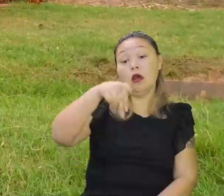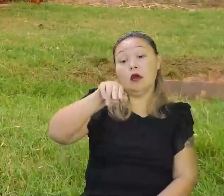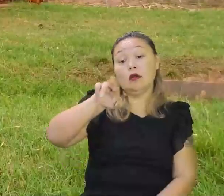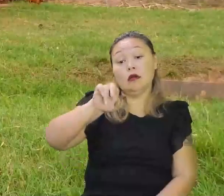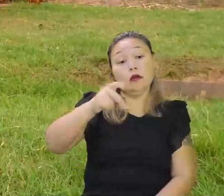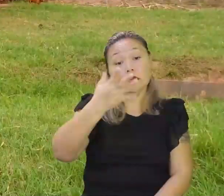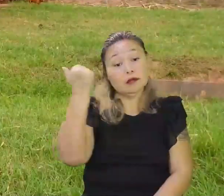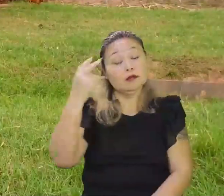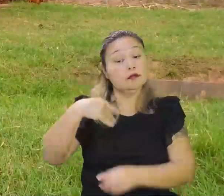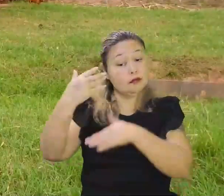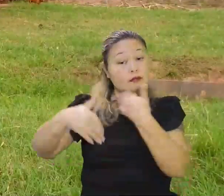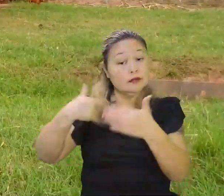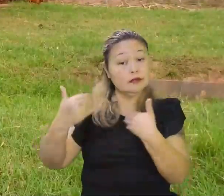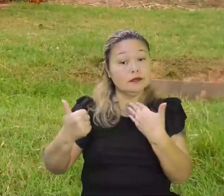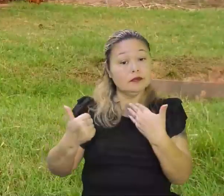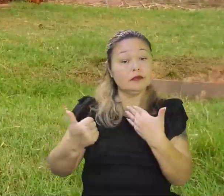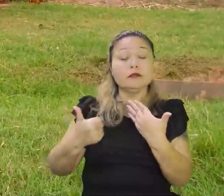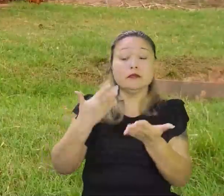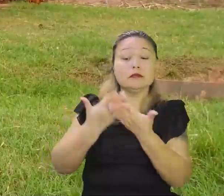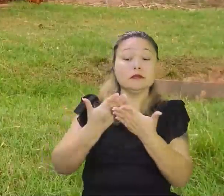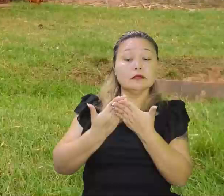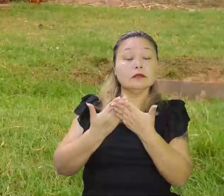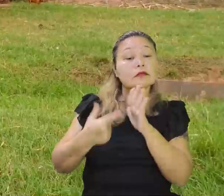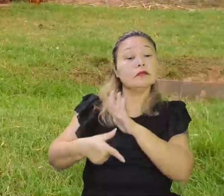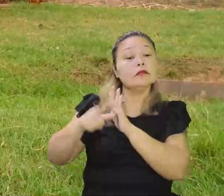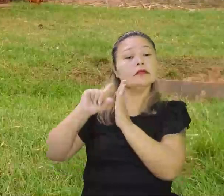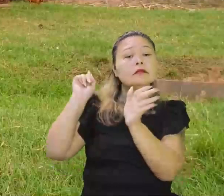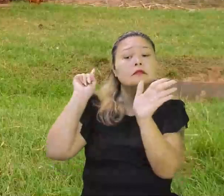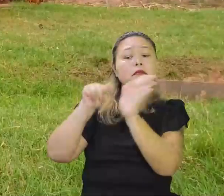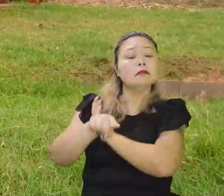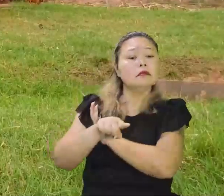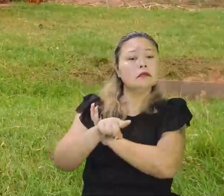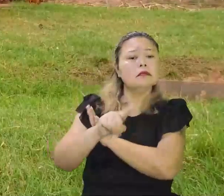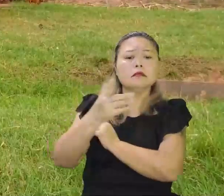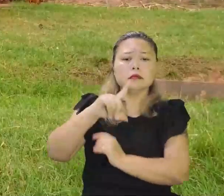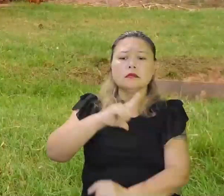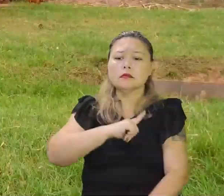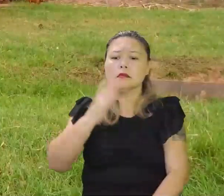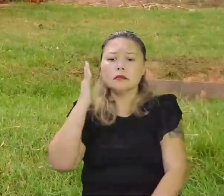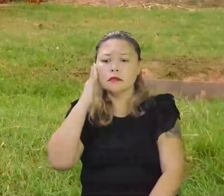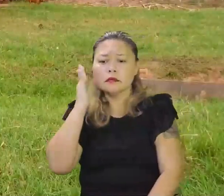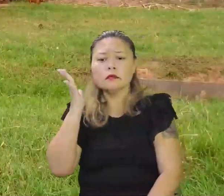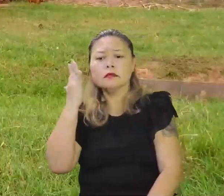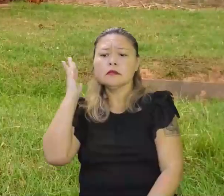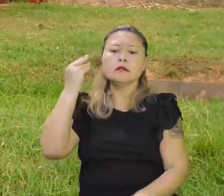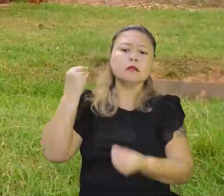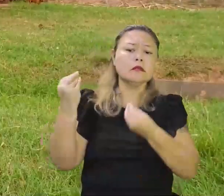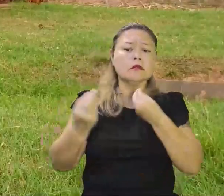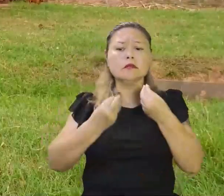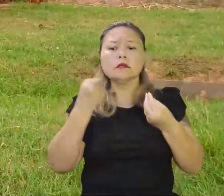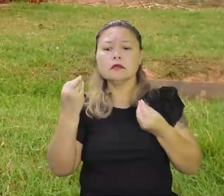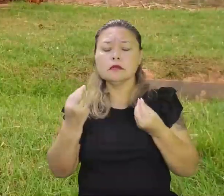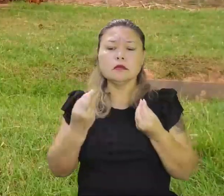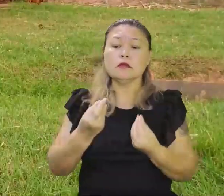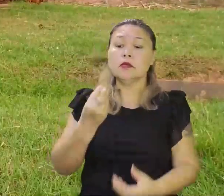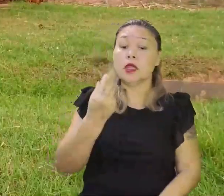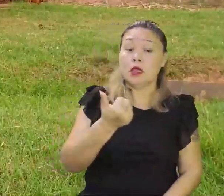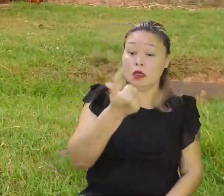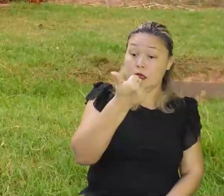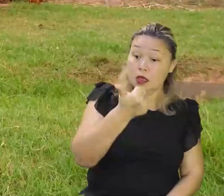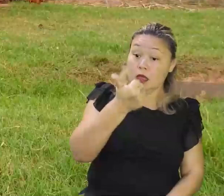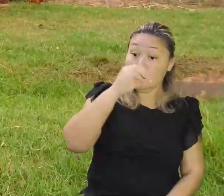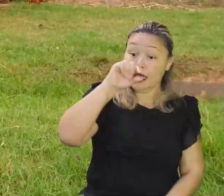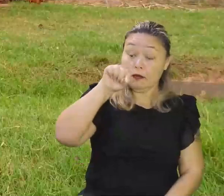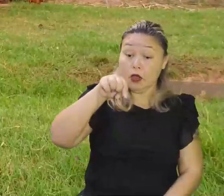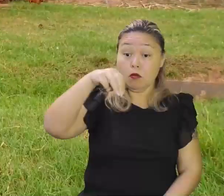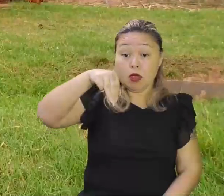Vamos indo, né? A gente vai estudando, mas antes eu pergunto para vocês. Vocês têm ideia, vocês têm noção de quanto é 10 mil metros